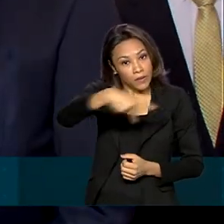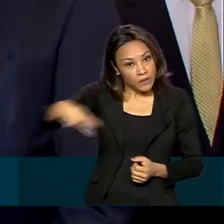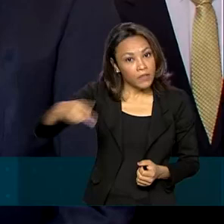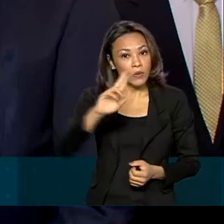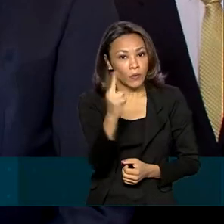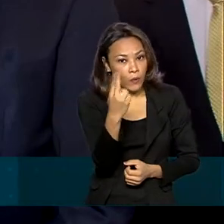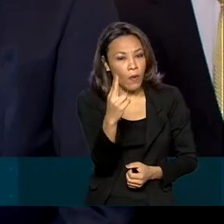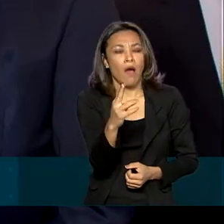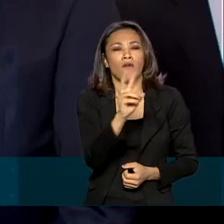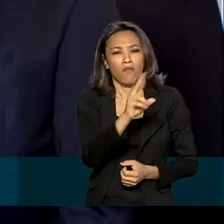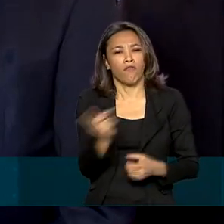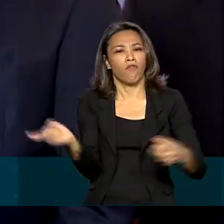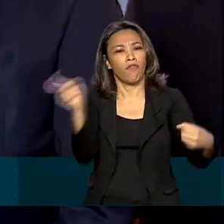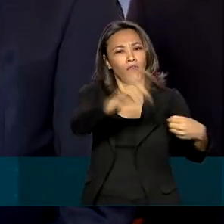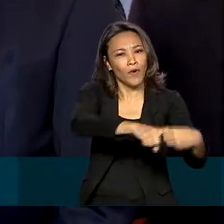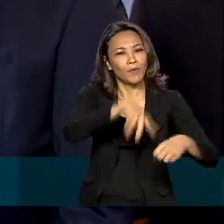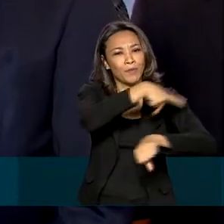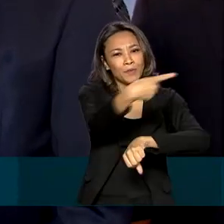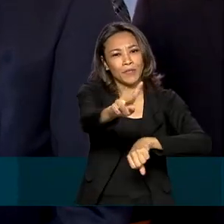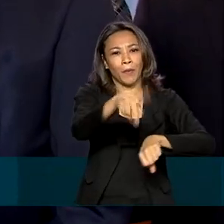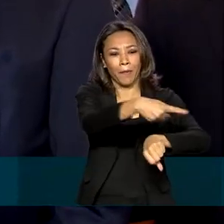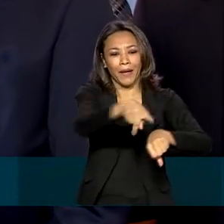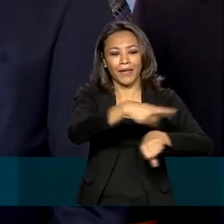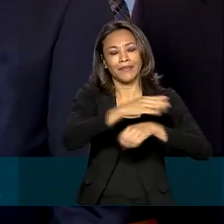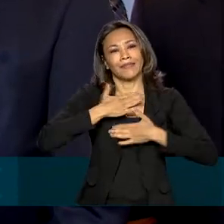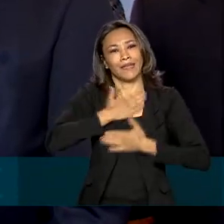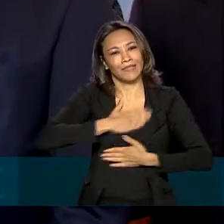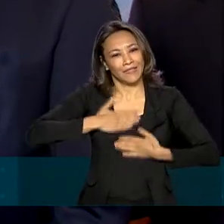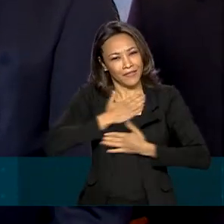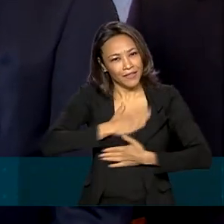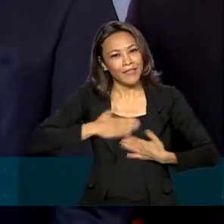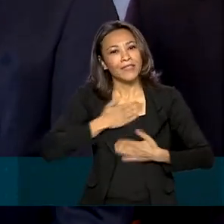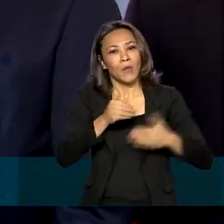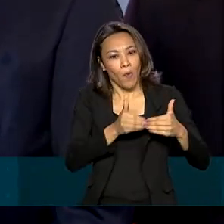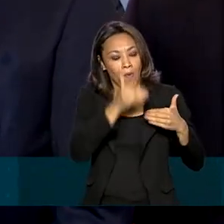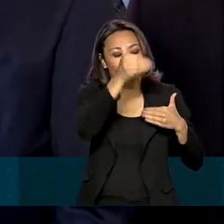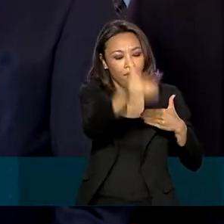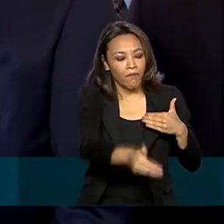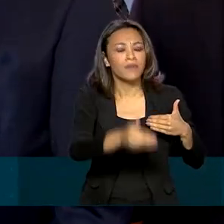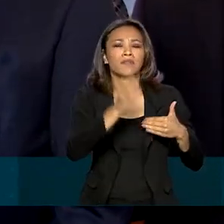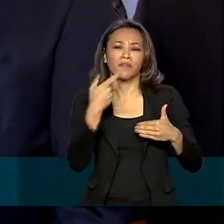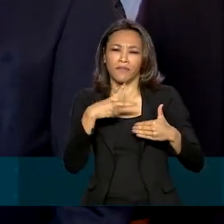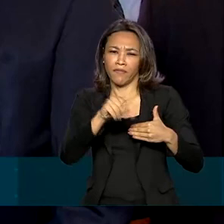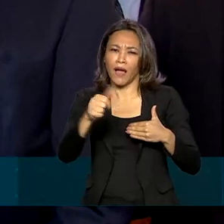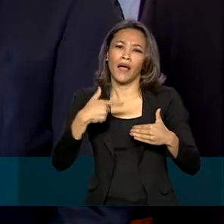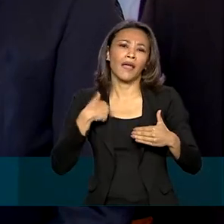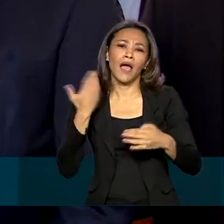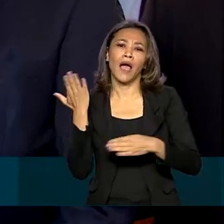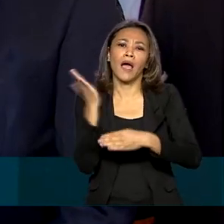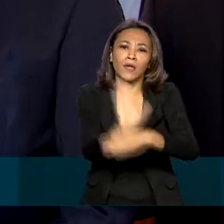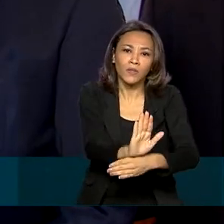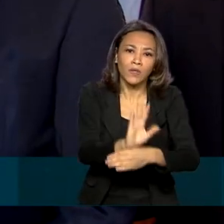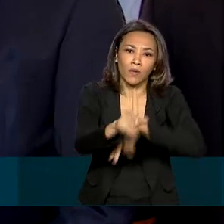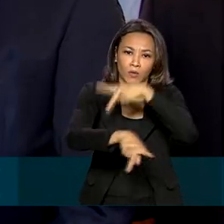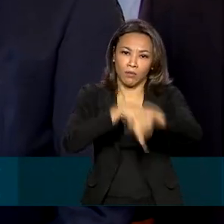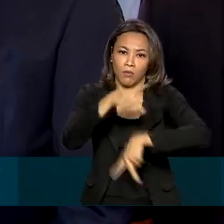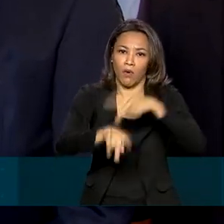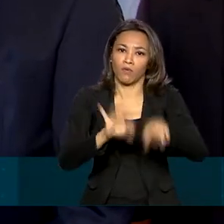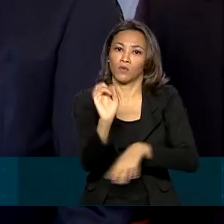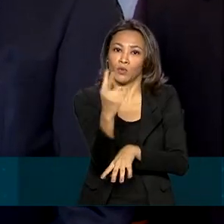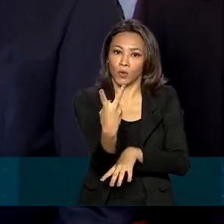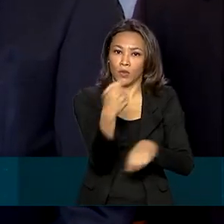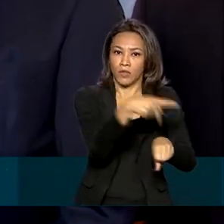que volta para casa satisfeito com avanços que vão beneficiar a população dos dois países. Porque